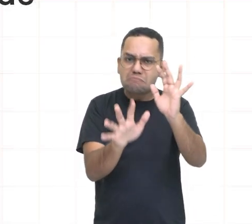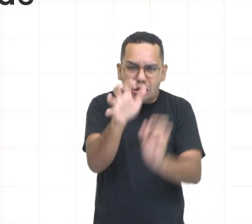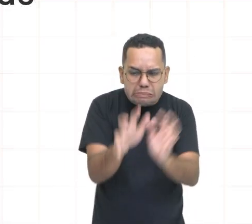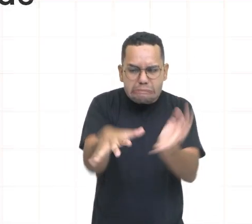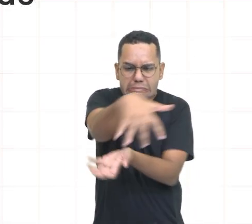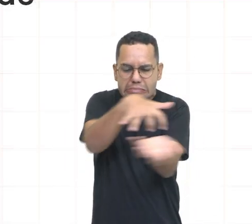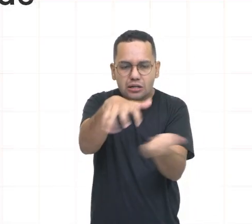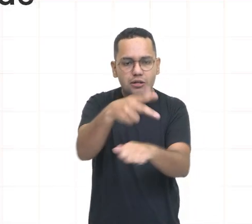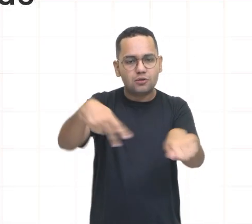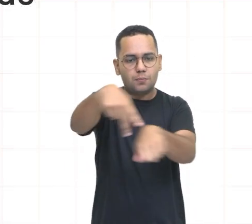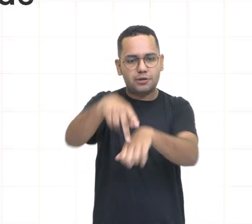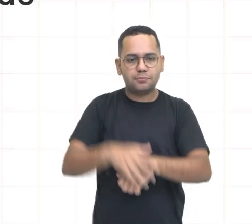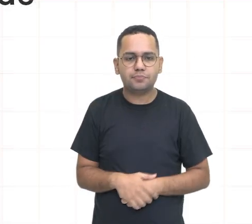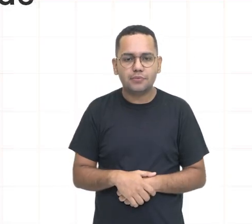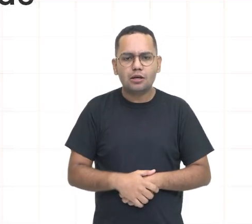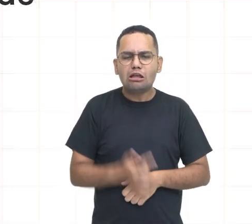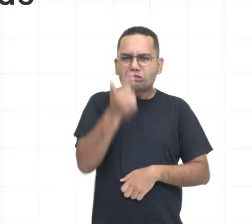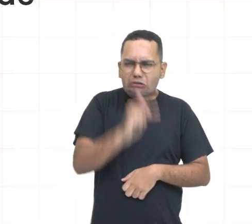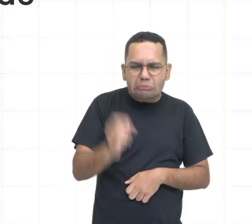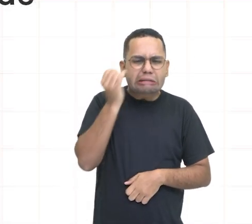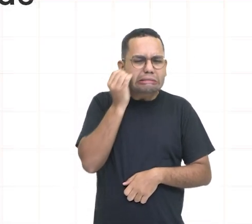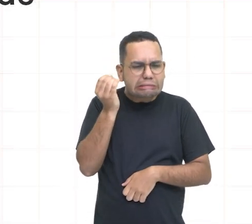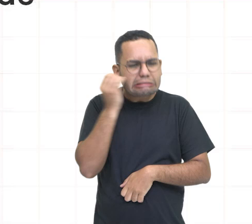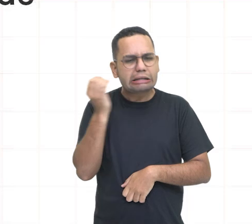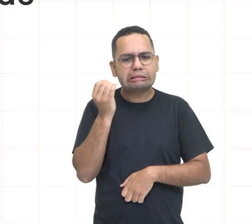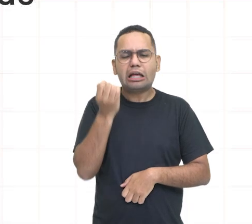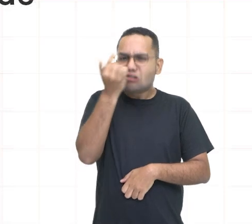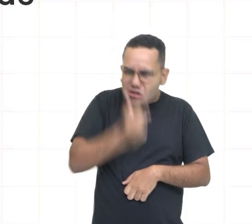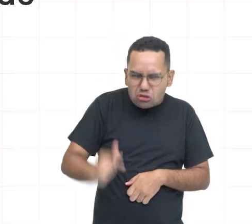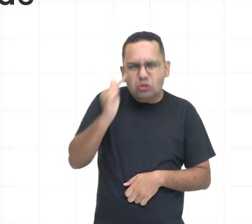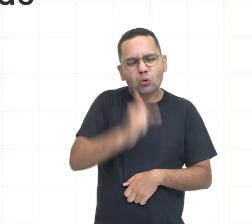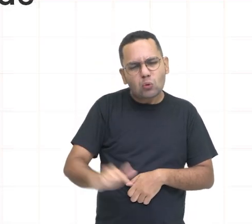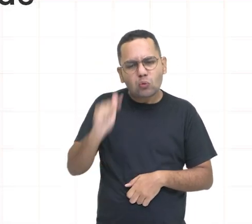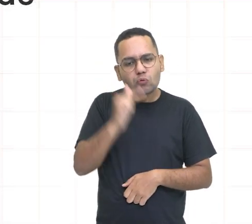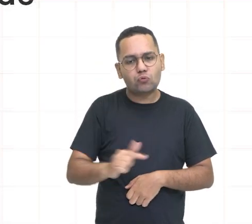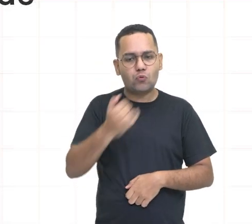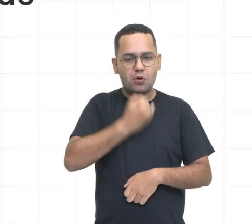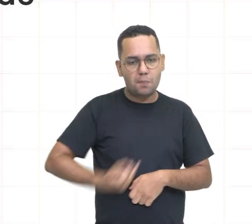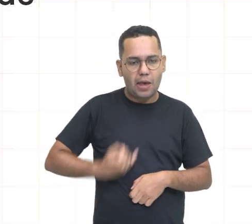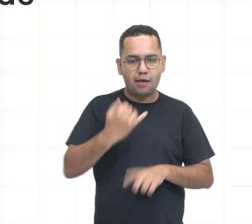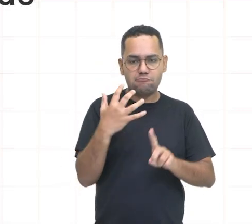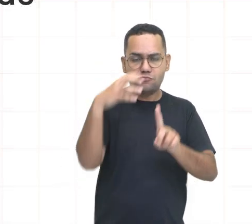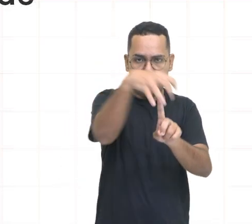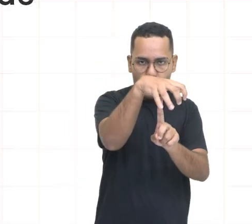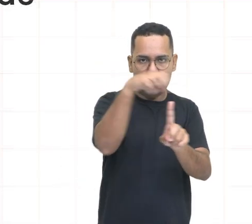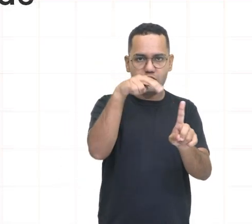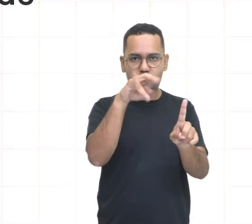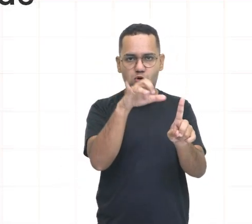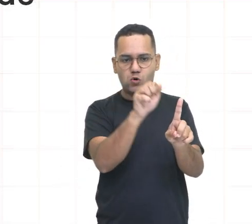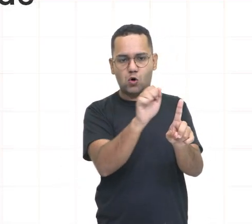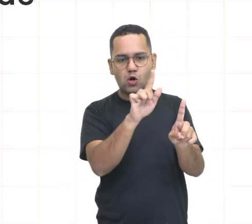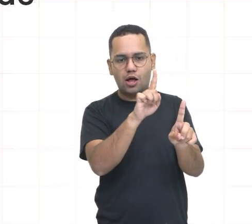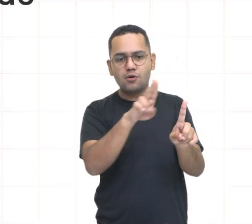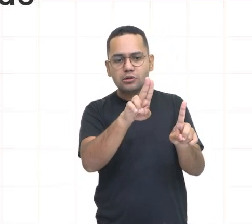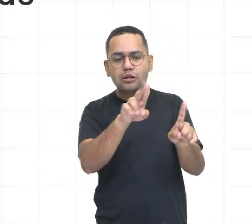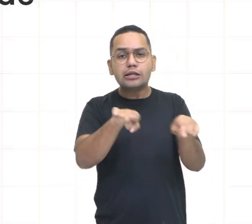tentativa de restauração monárquica, o czar Nicolau II e sua família foram assassinados